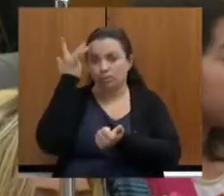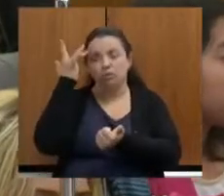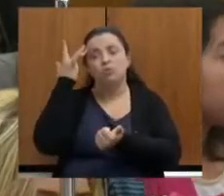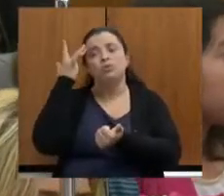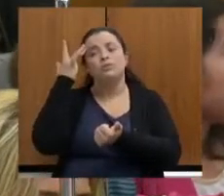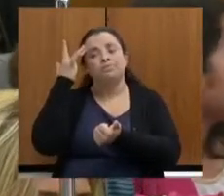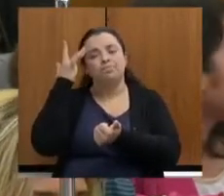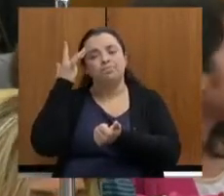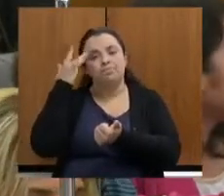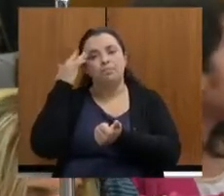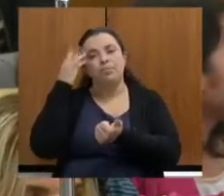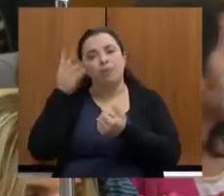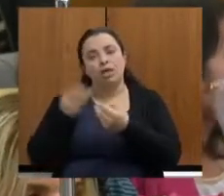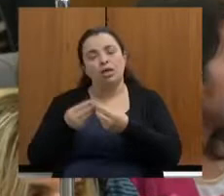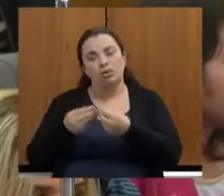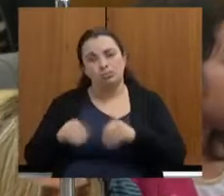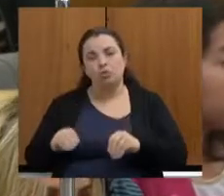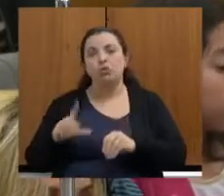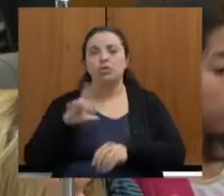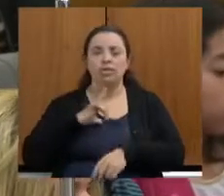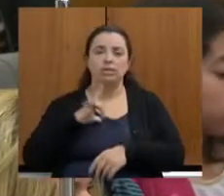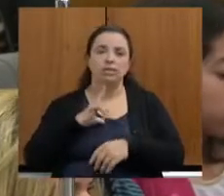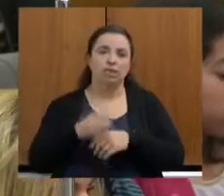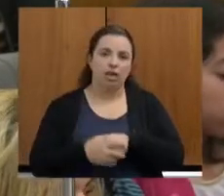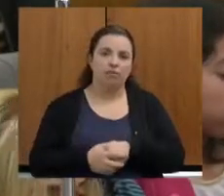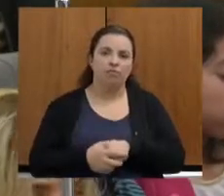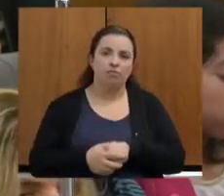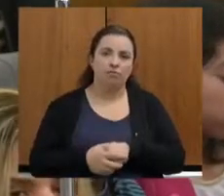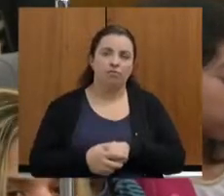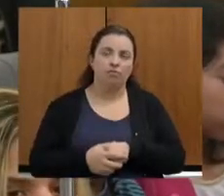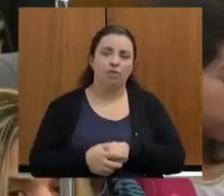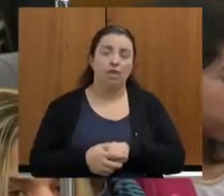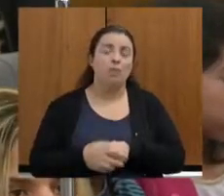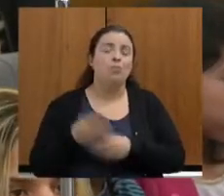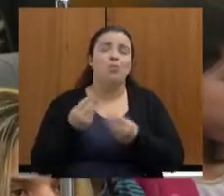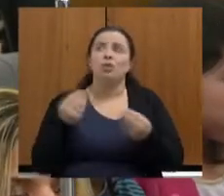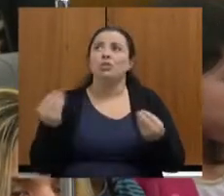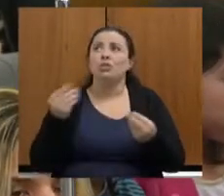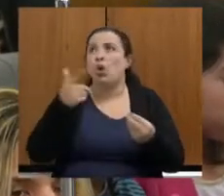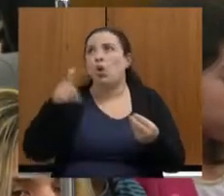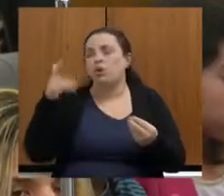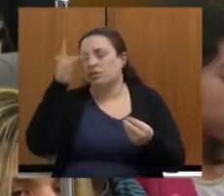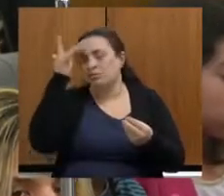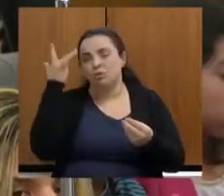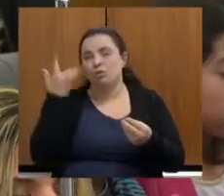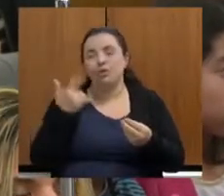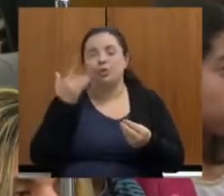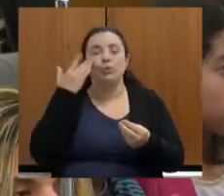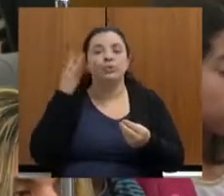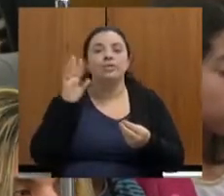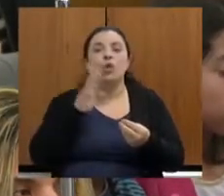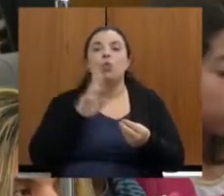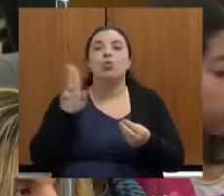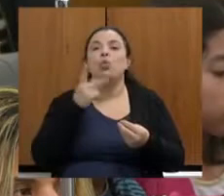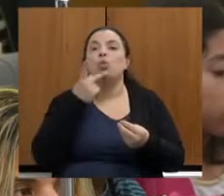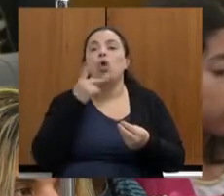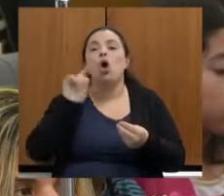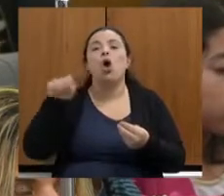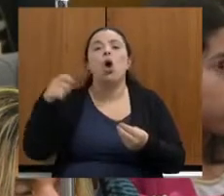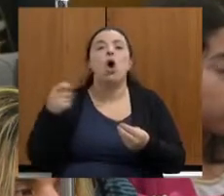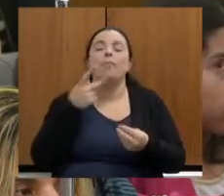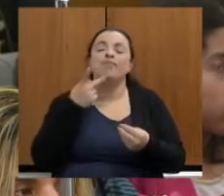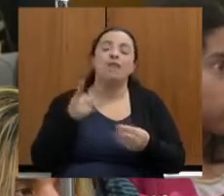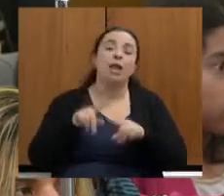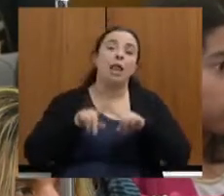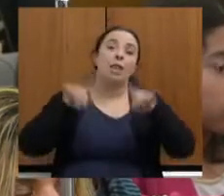muitas outras pessoas que a gente às vezes não sabe nem falar o nome agora mas a gente observa porque tem muitas